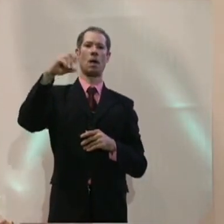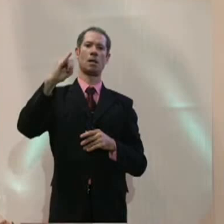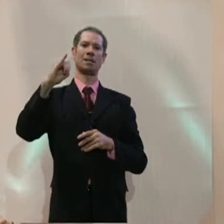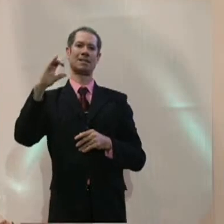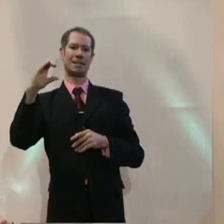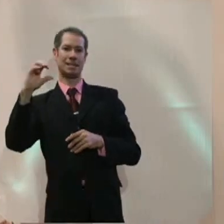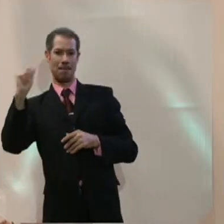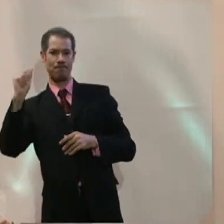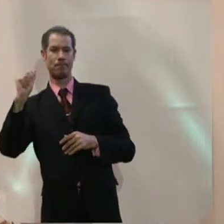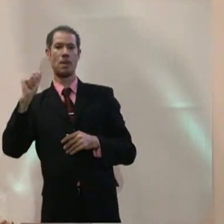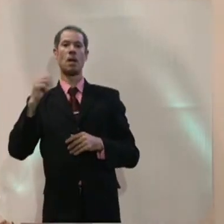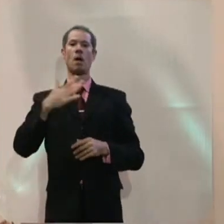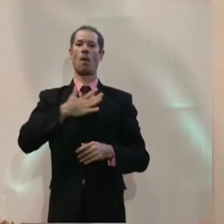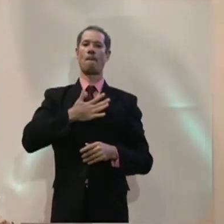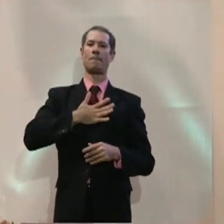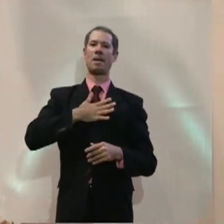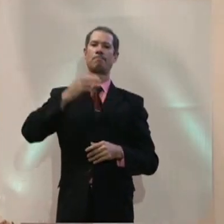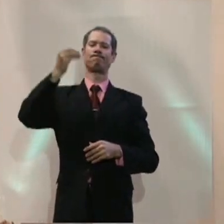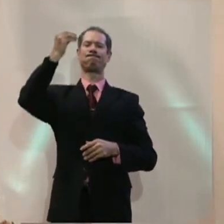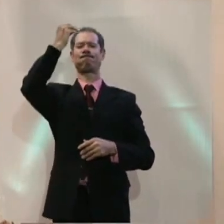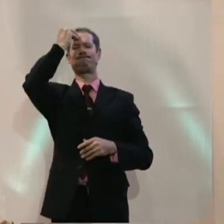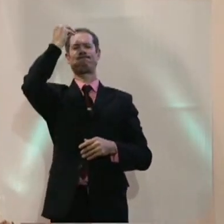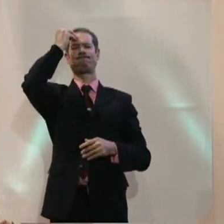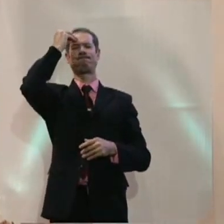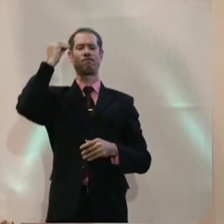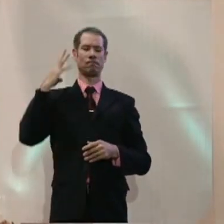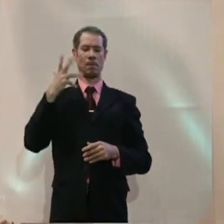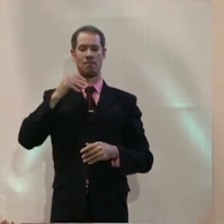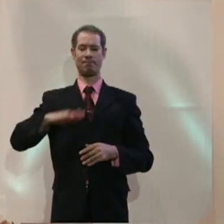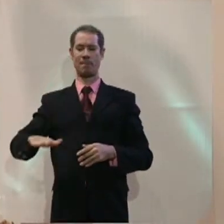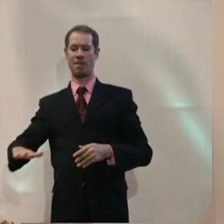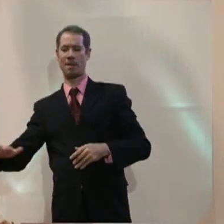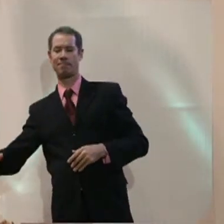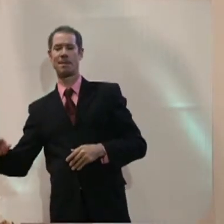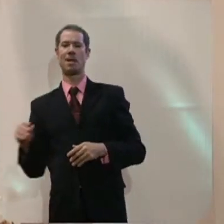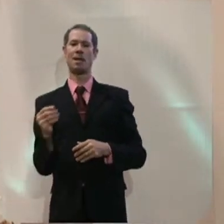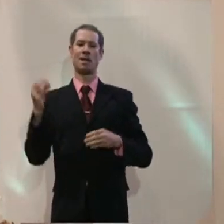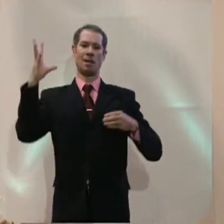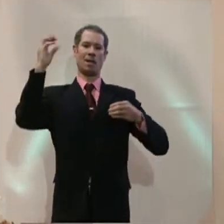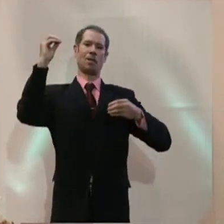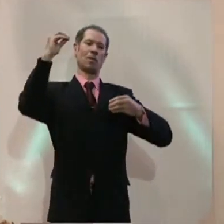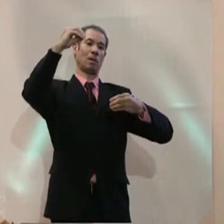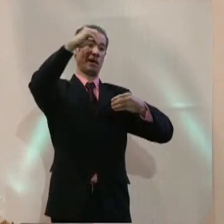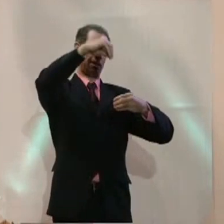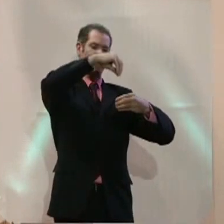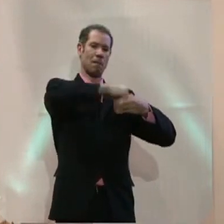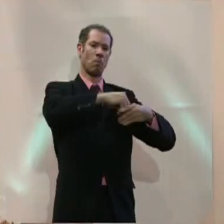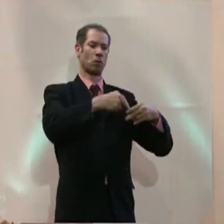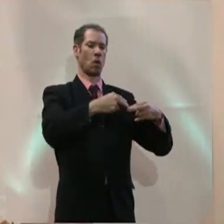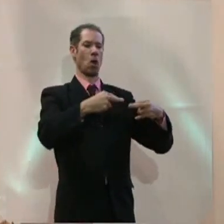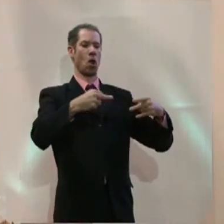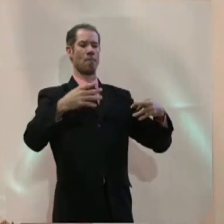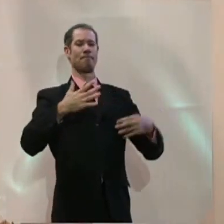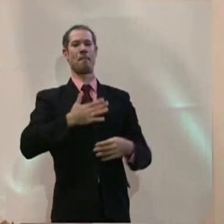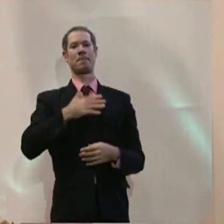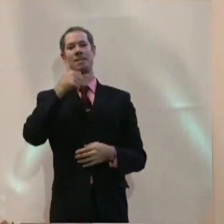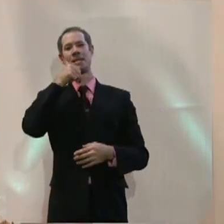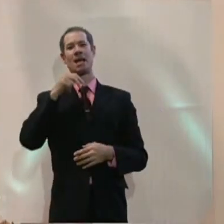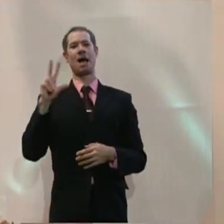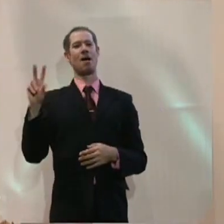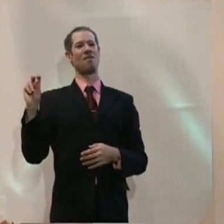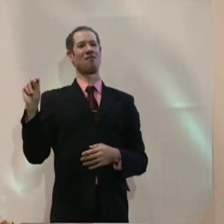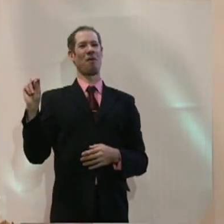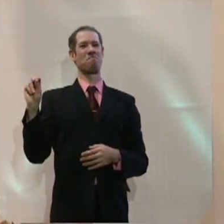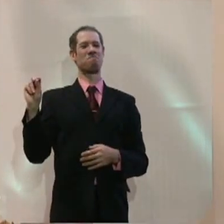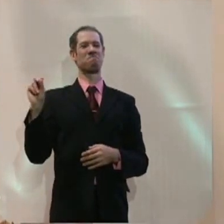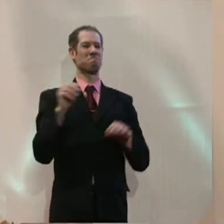meus registros infantis, que abundância era o depósito de mercadorias da minha avó. A